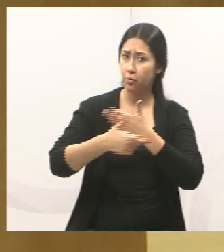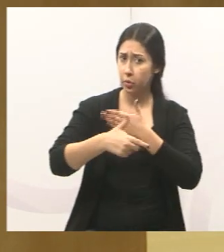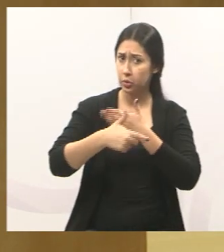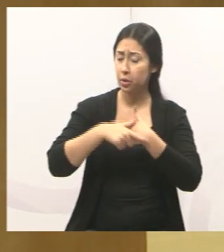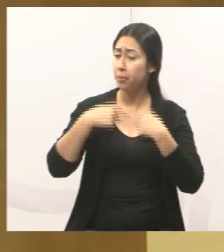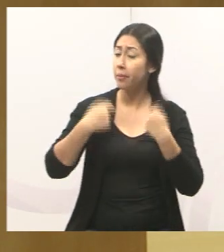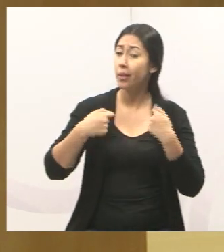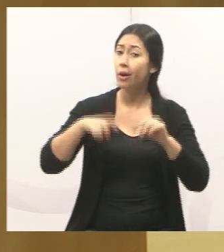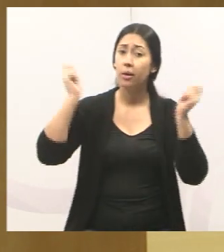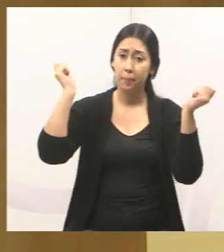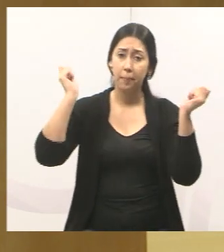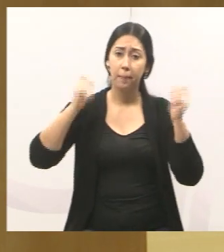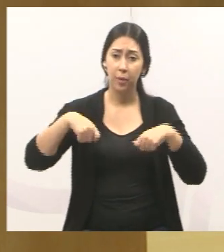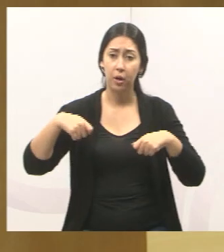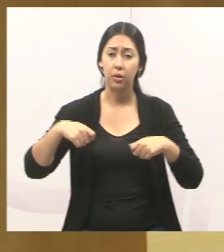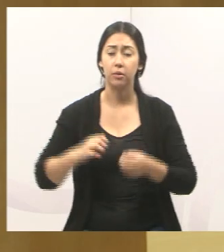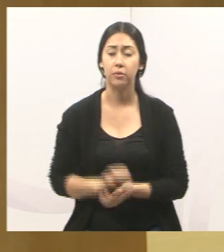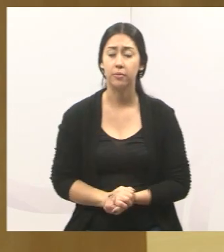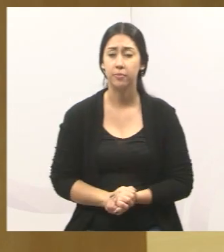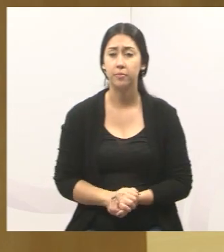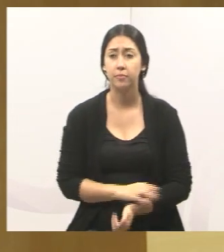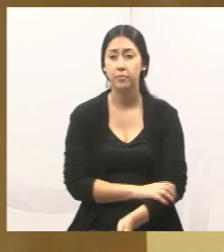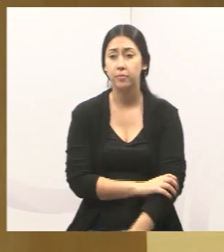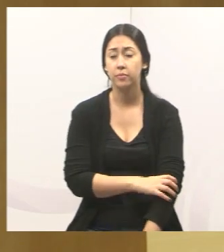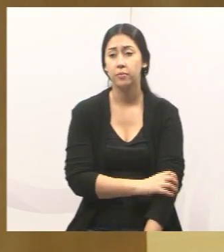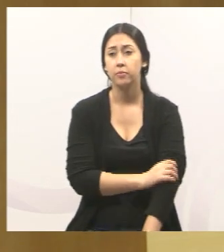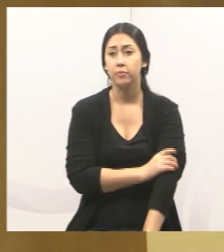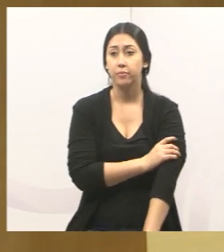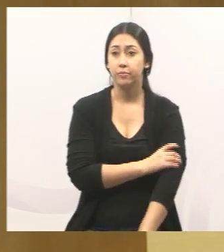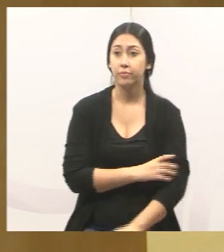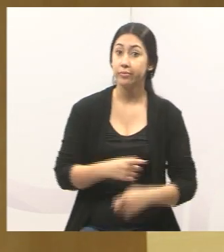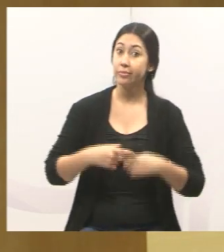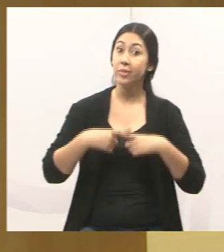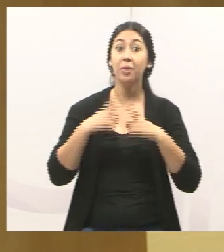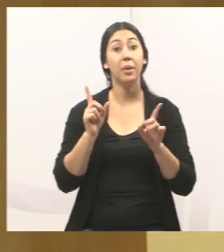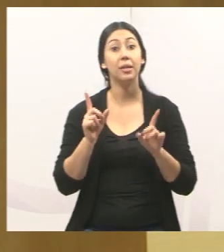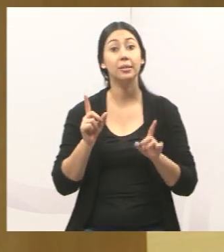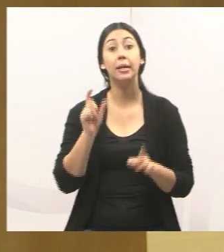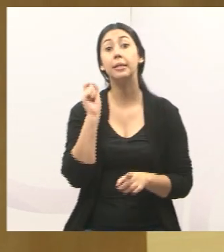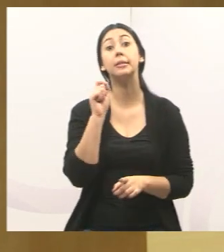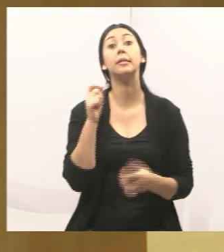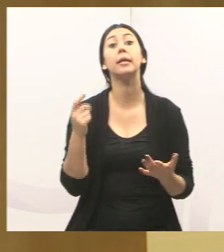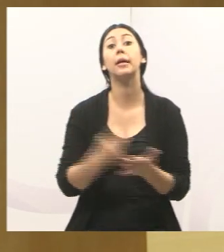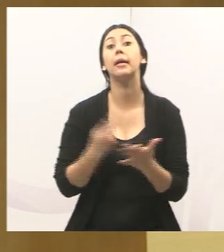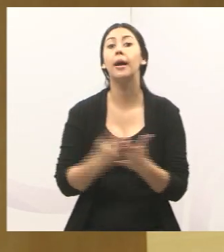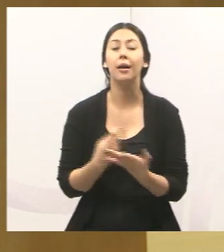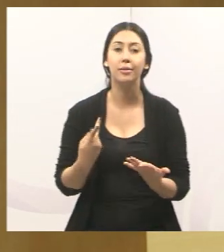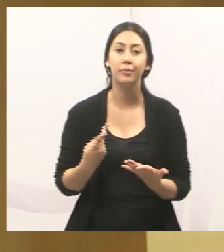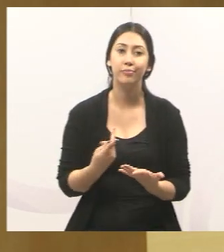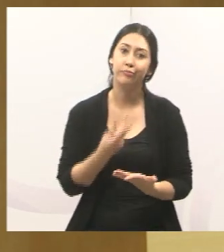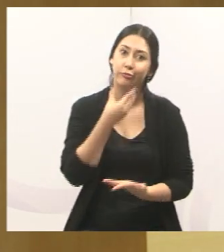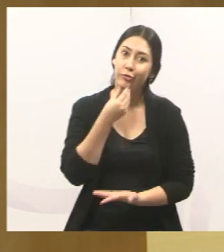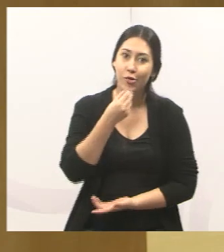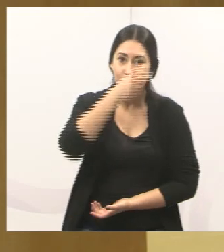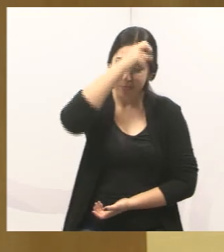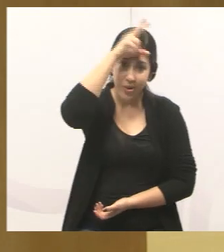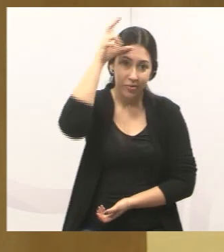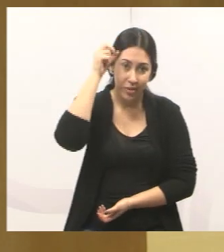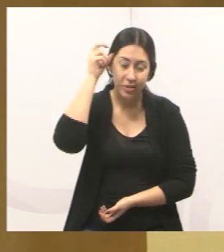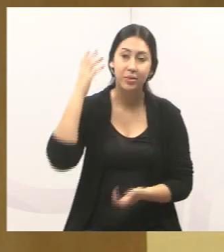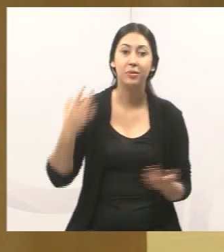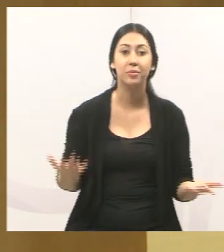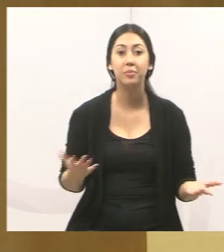gestar em nome do prefeito da cidade. Só que o ônus vai para o prefeito. E eles